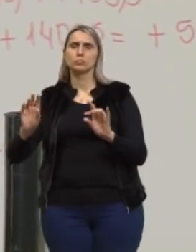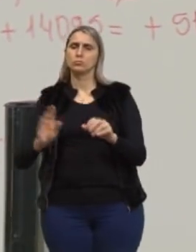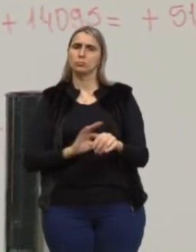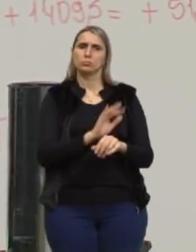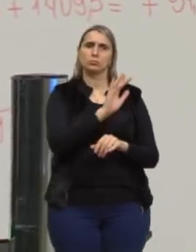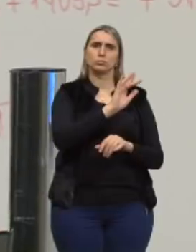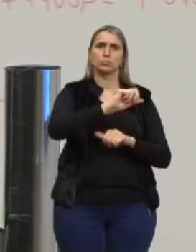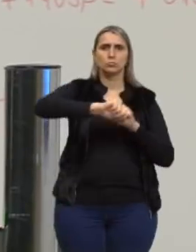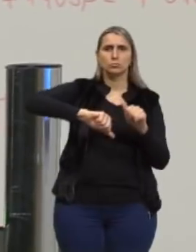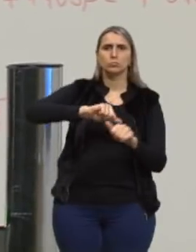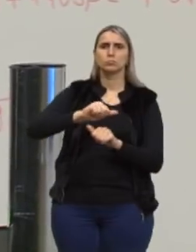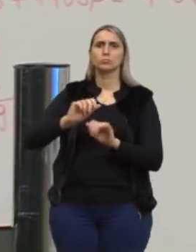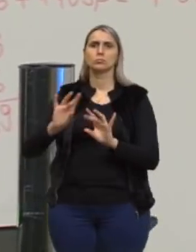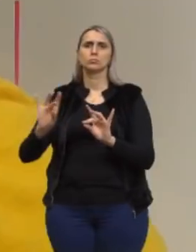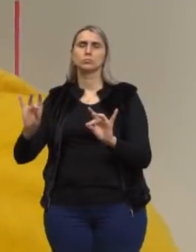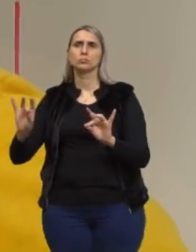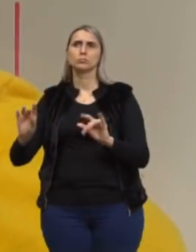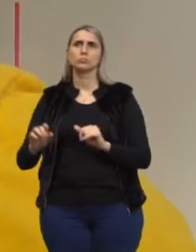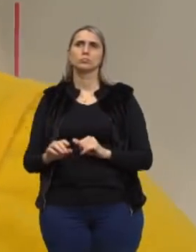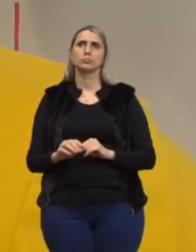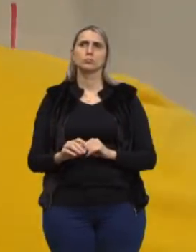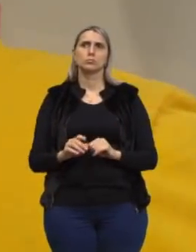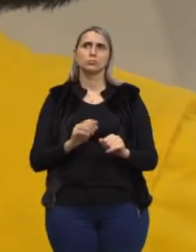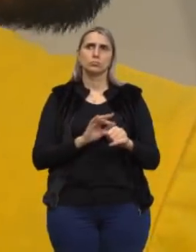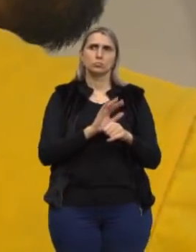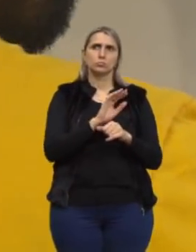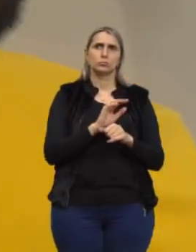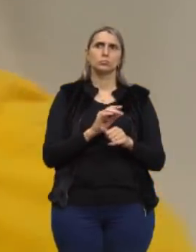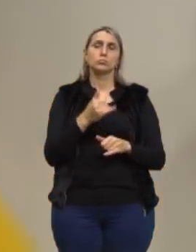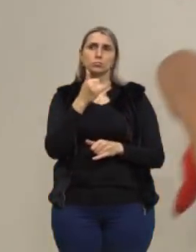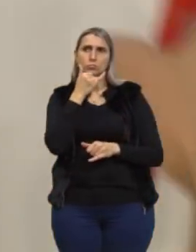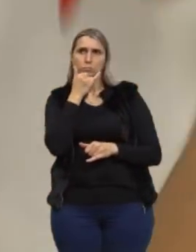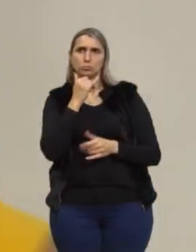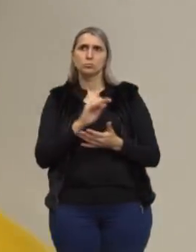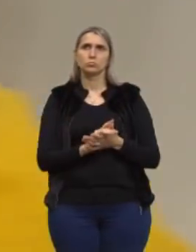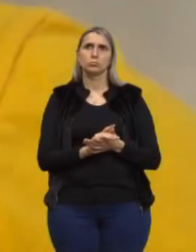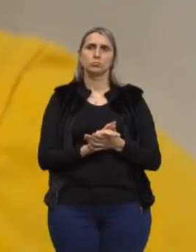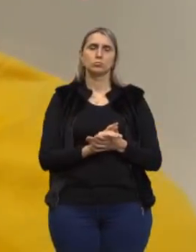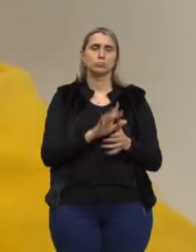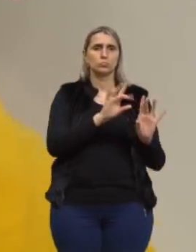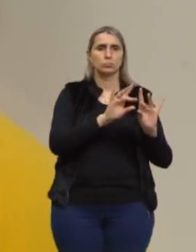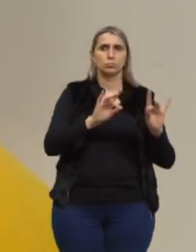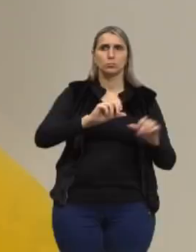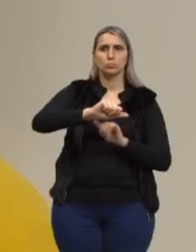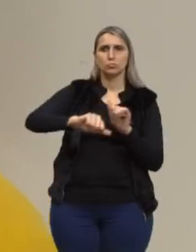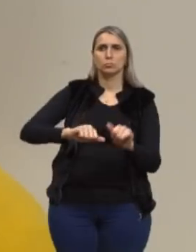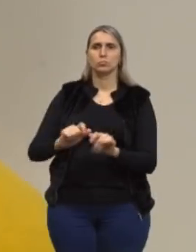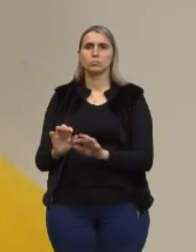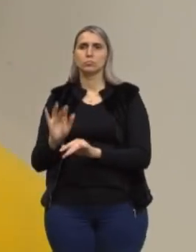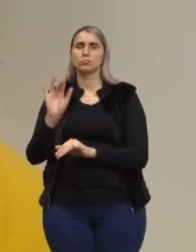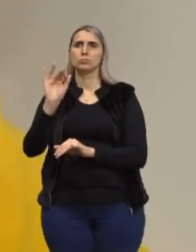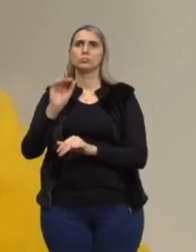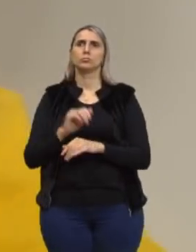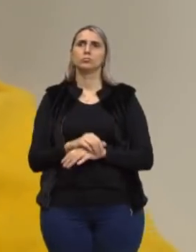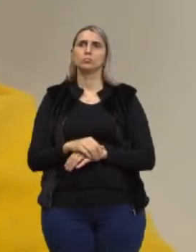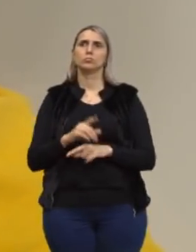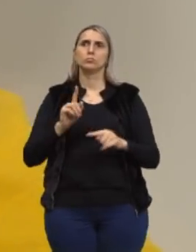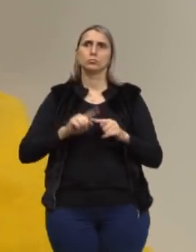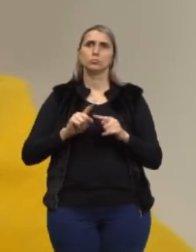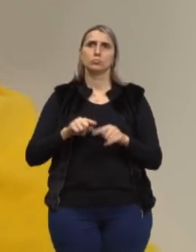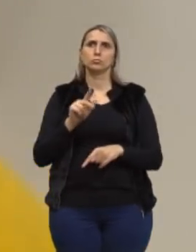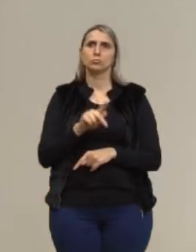gasoso para o líquido eu quero gasoso pago só desculpa do líquido barco gasoso porque professor